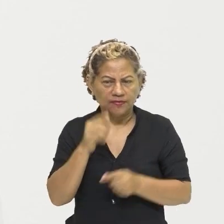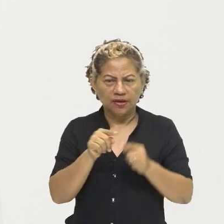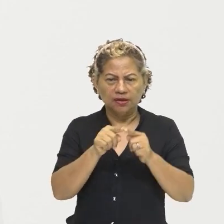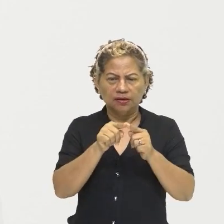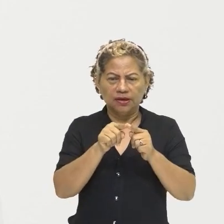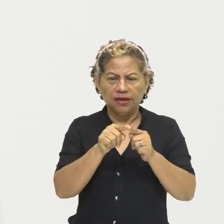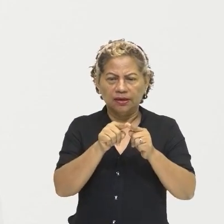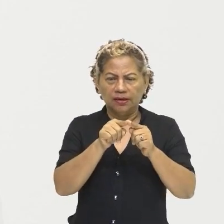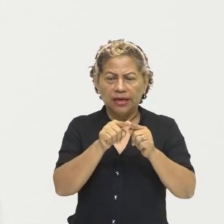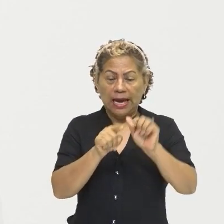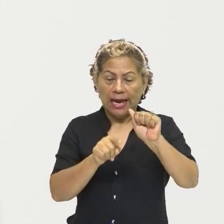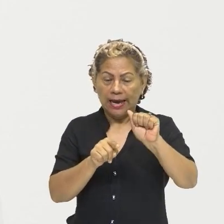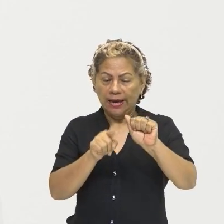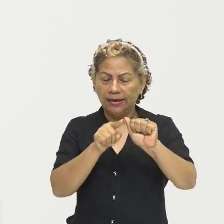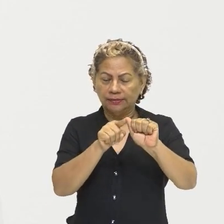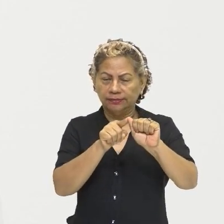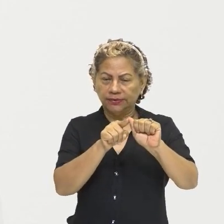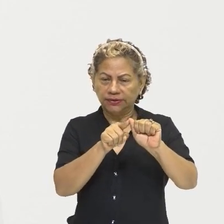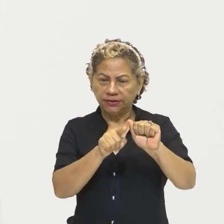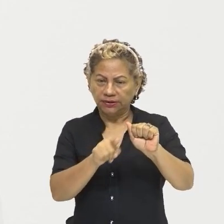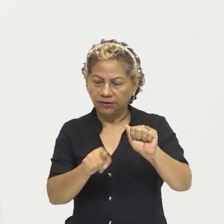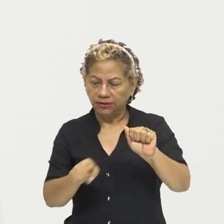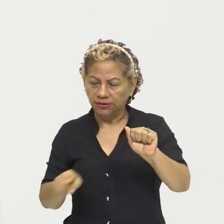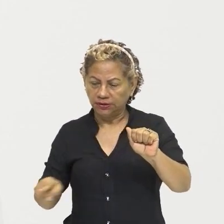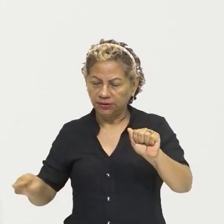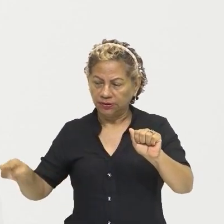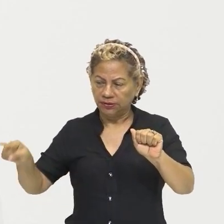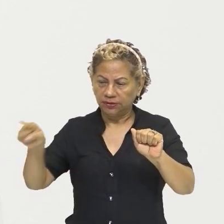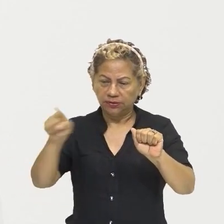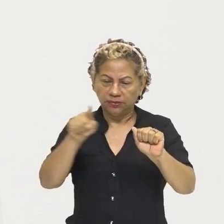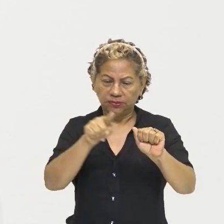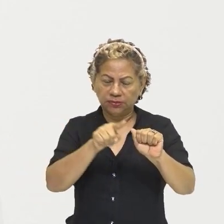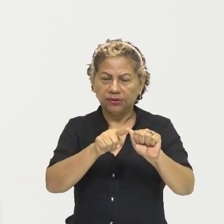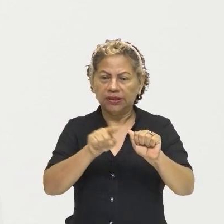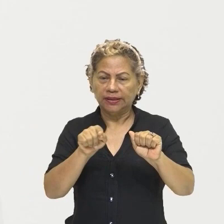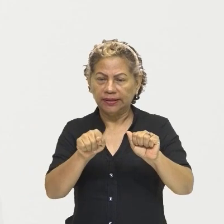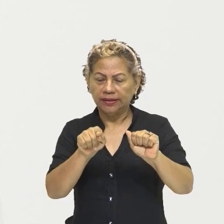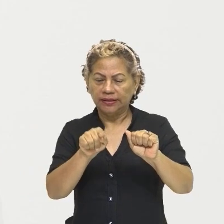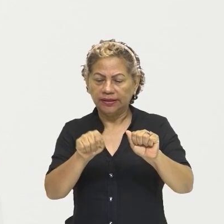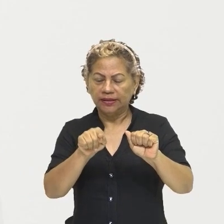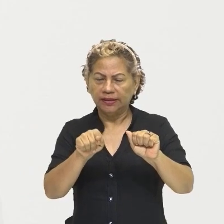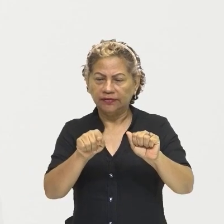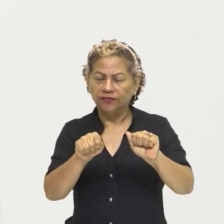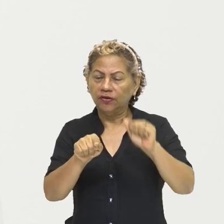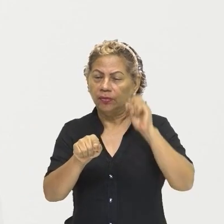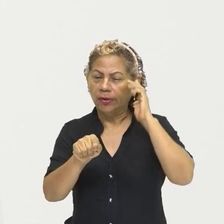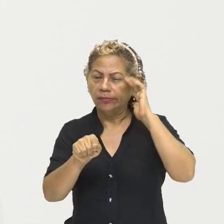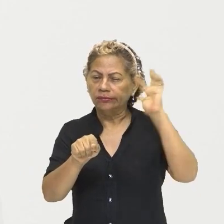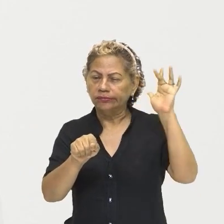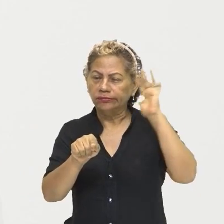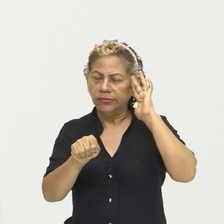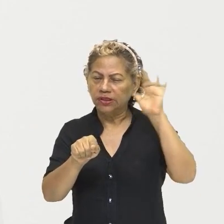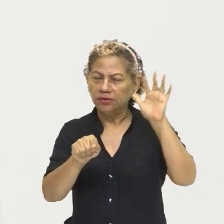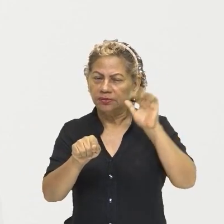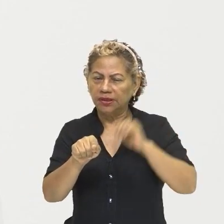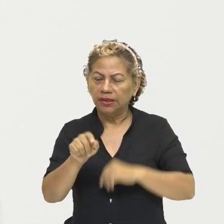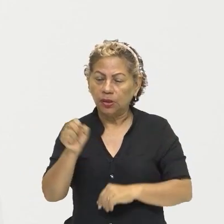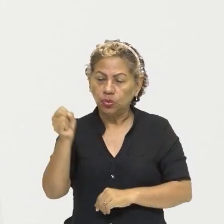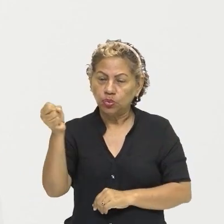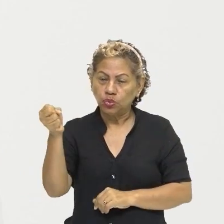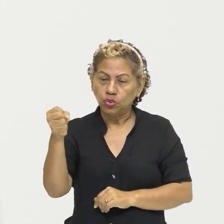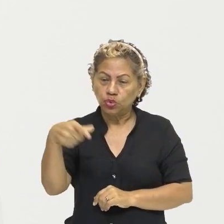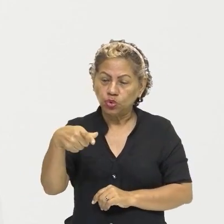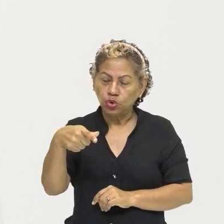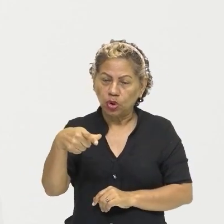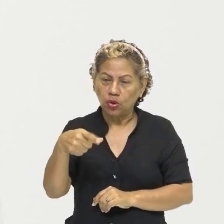vermelho. Então a estrela está aí. Vamos imaginar que seja o Sol, certo? Os pontos ao